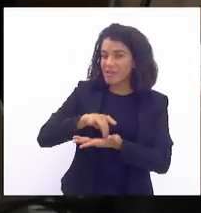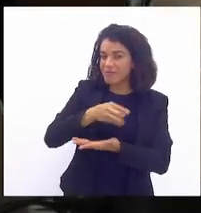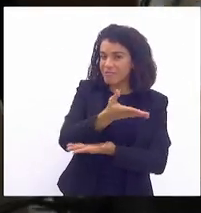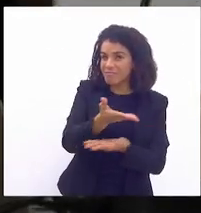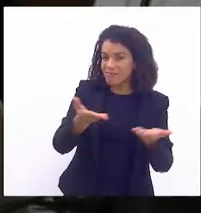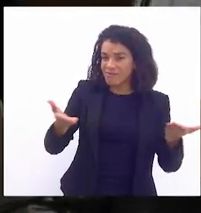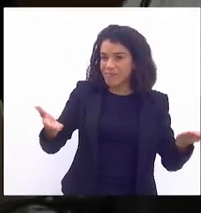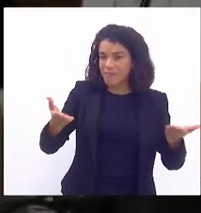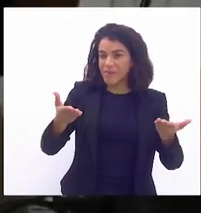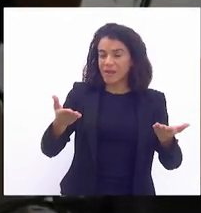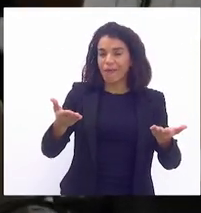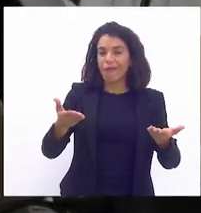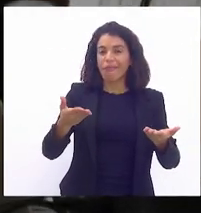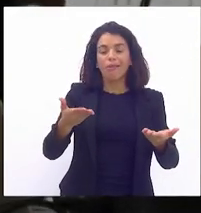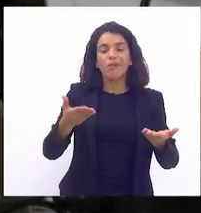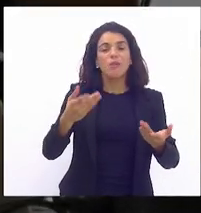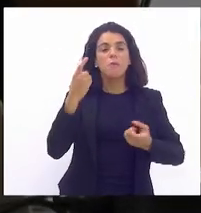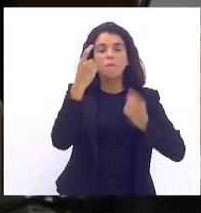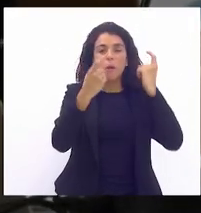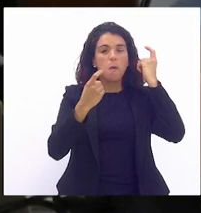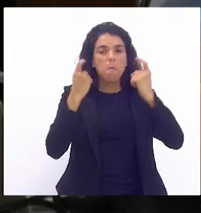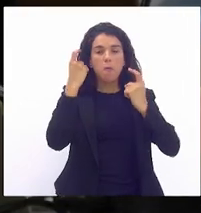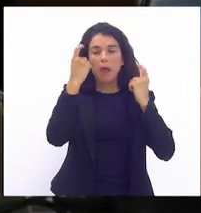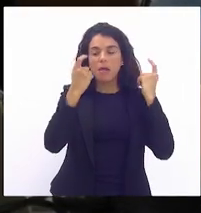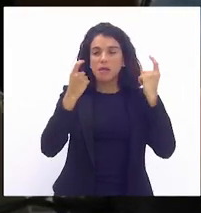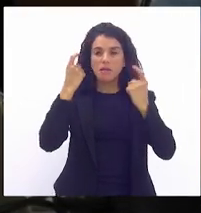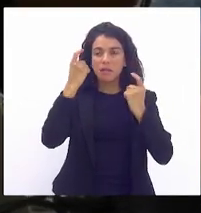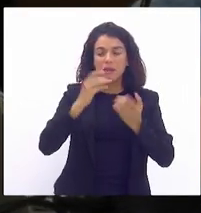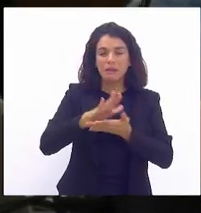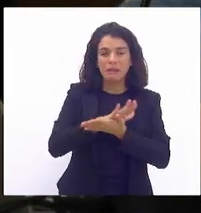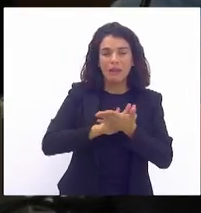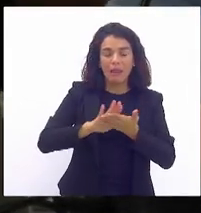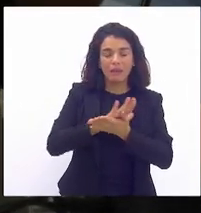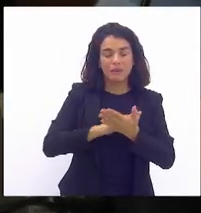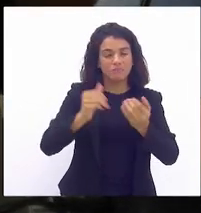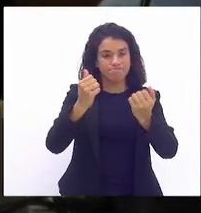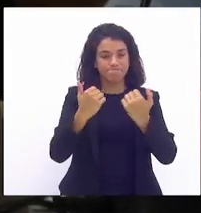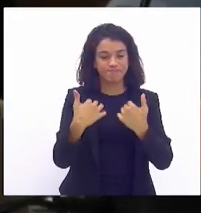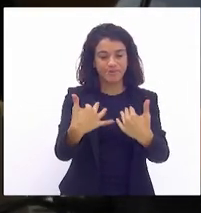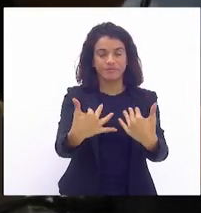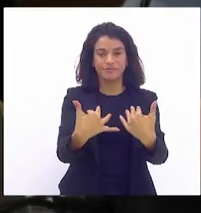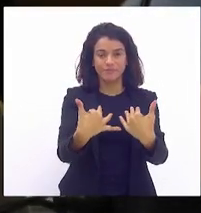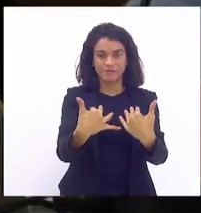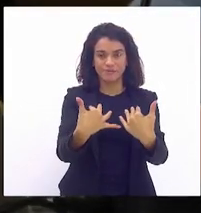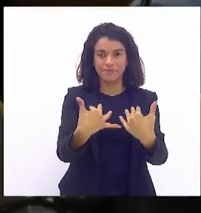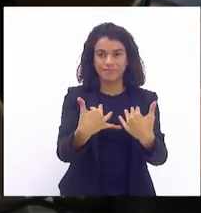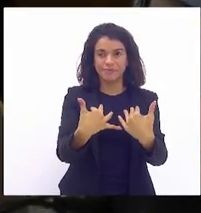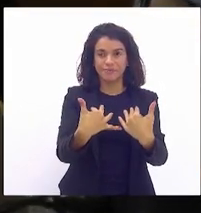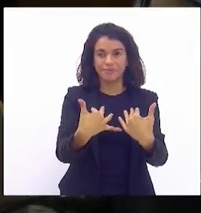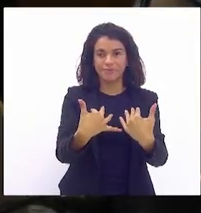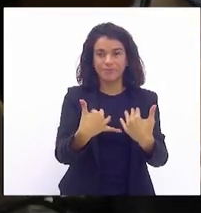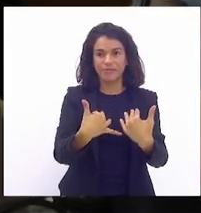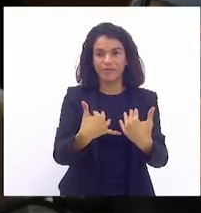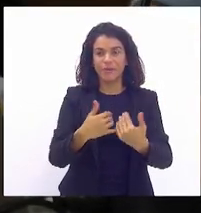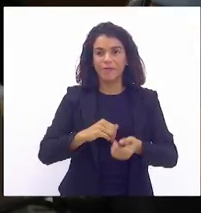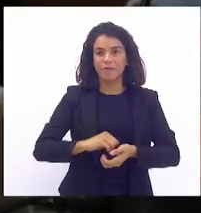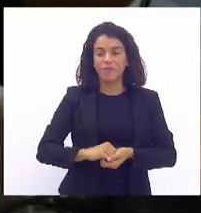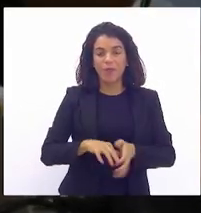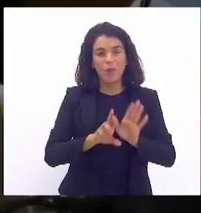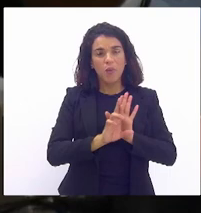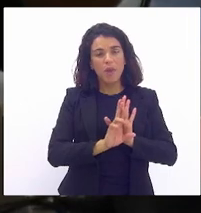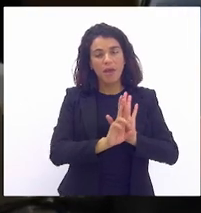fazendo pouco caso dessa audiência pública ao mandar o seu